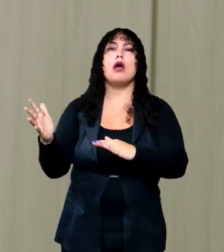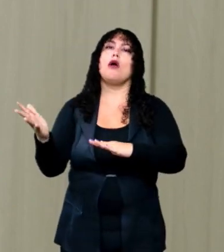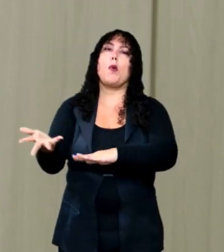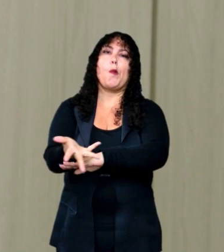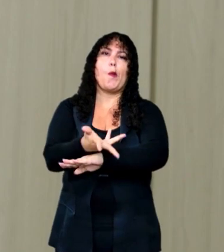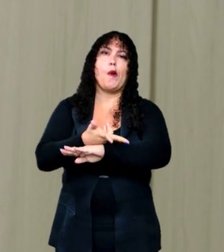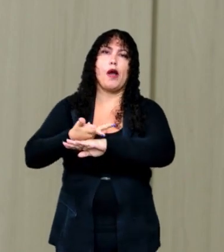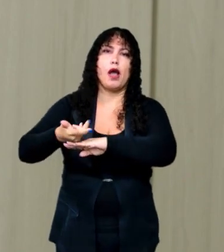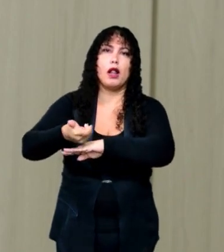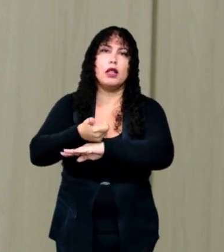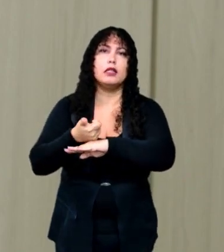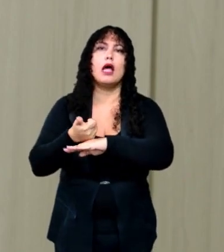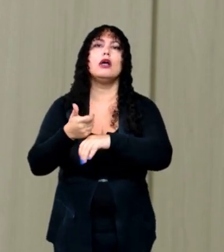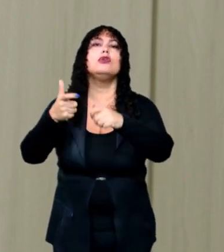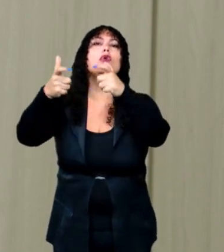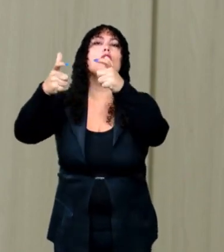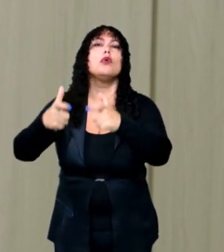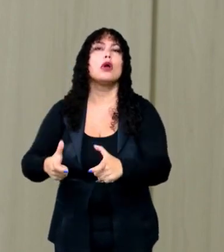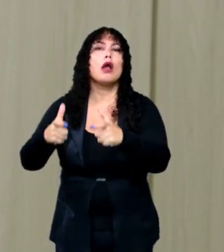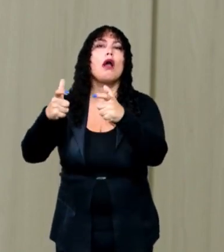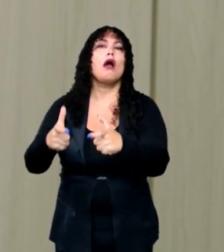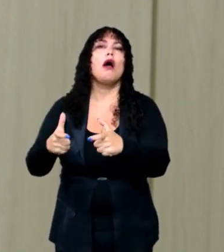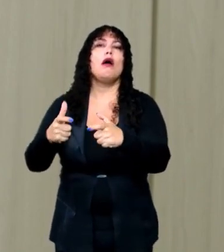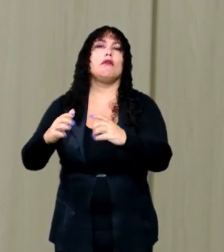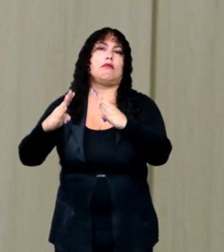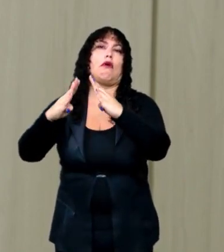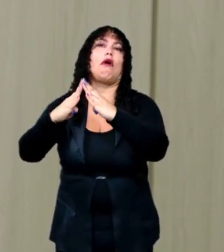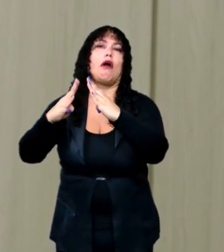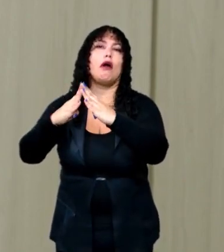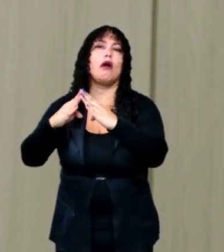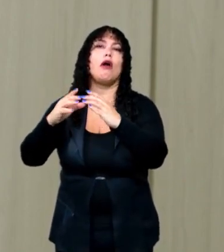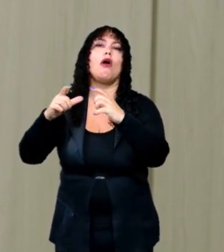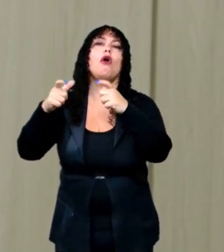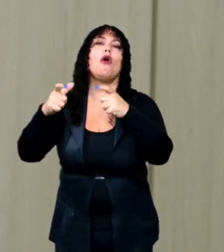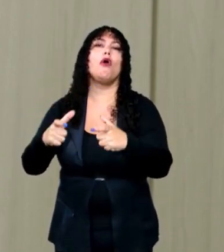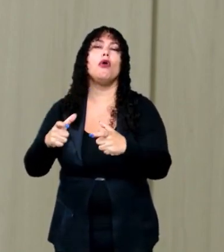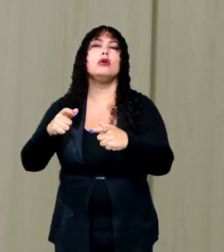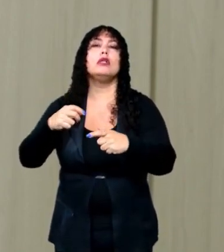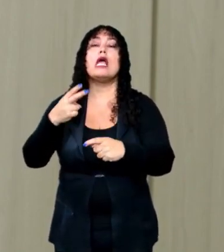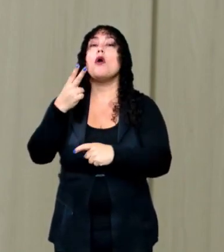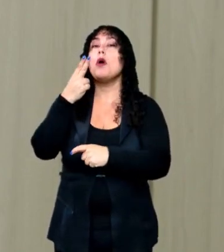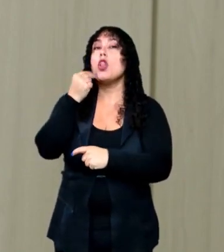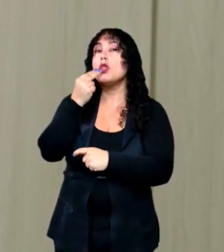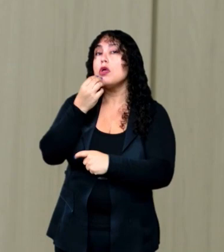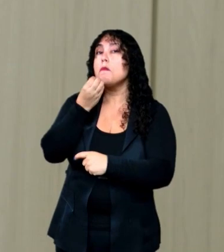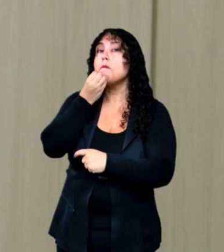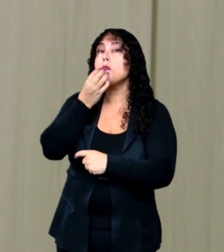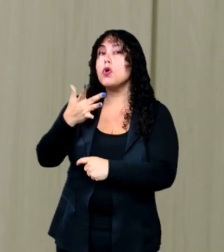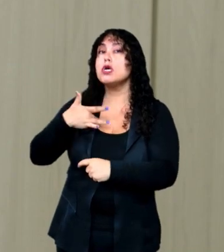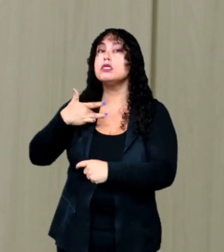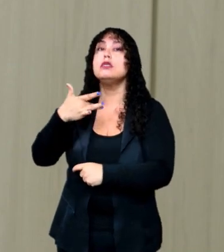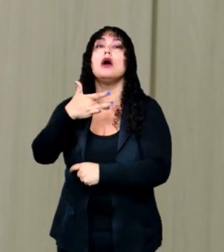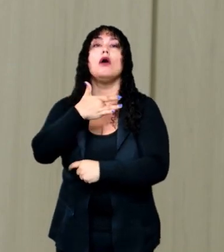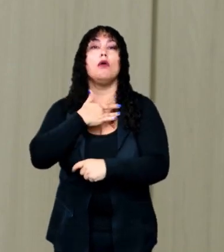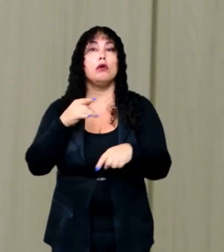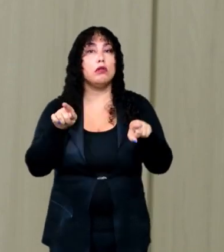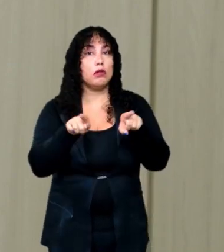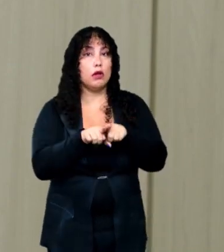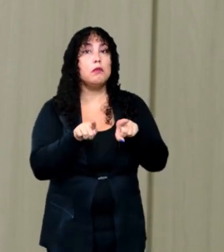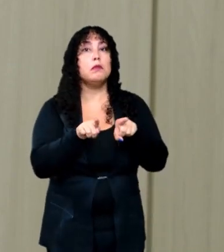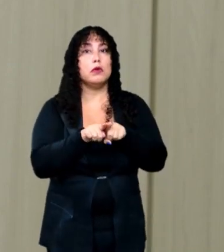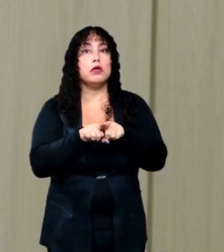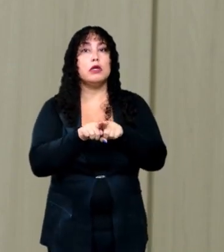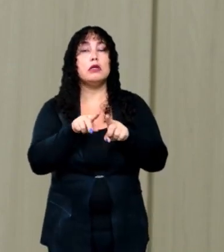qualidade do seu alojamento, né, do seu local de moradia. Uma boa nutrição, uma boa saúde, né? Então,